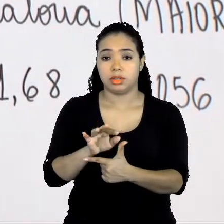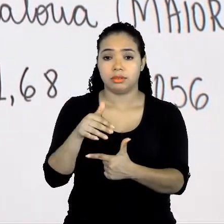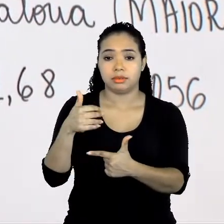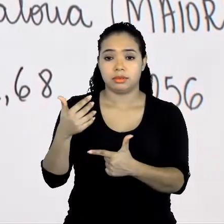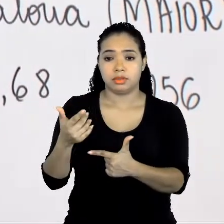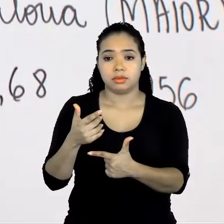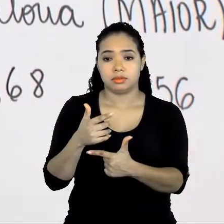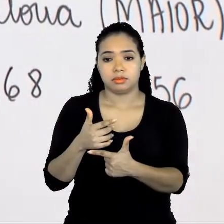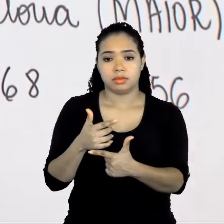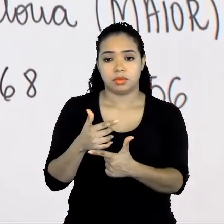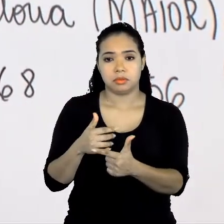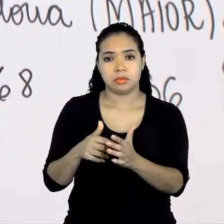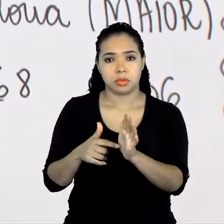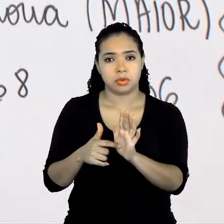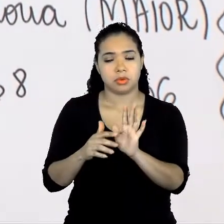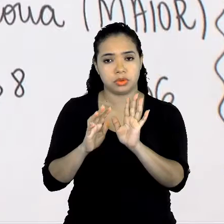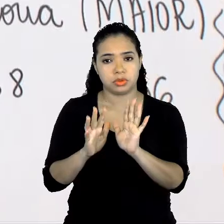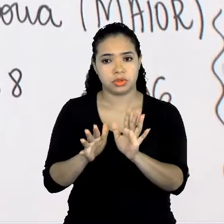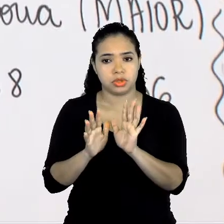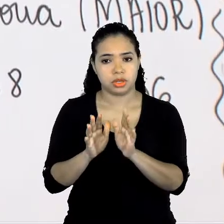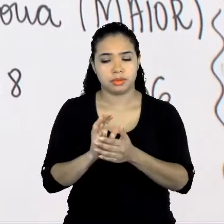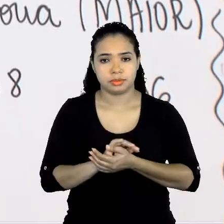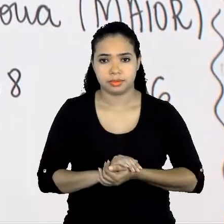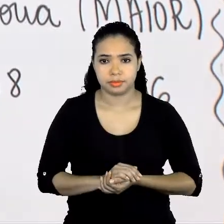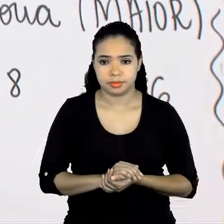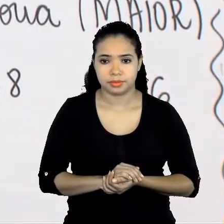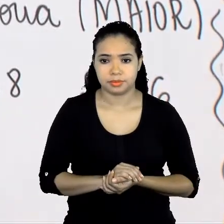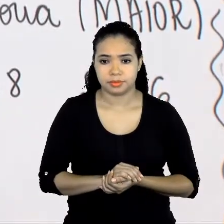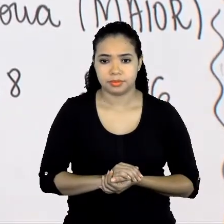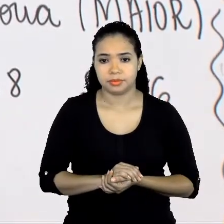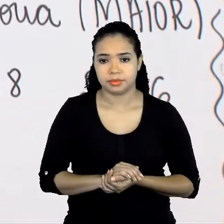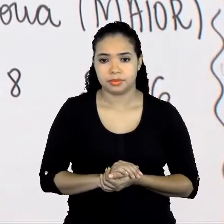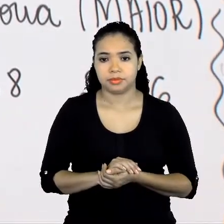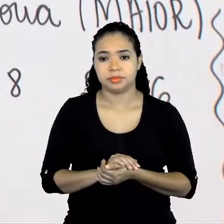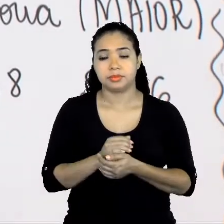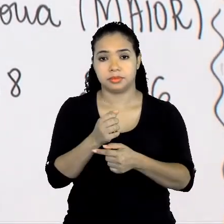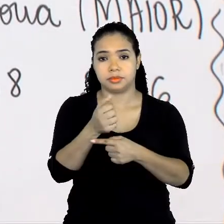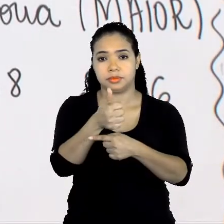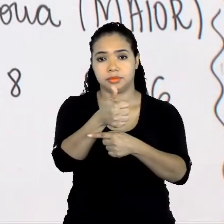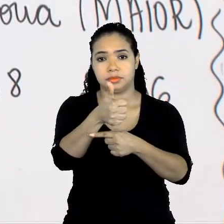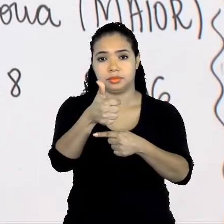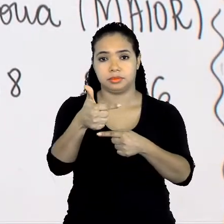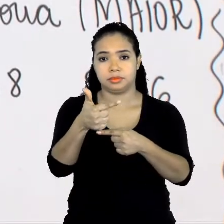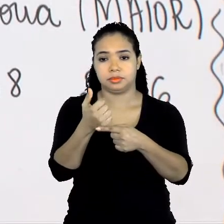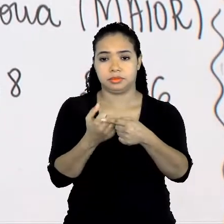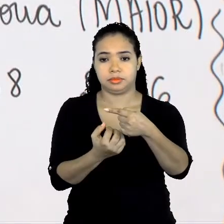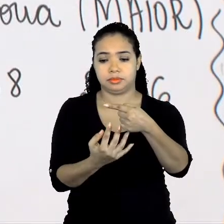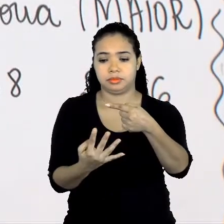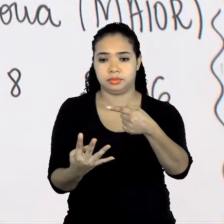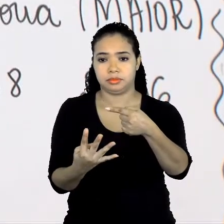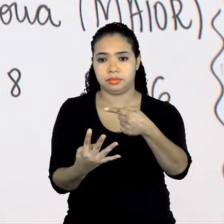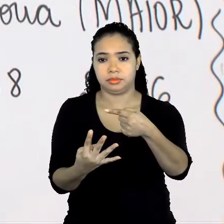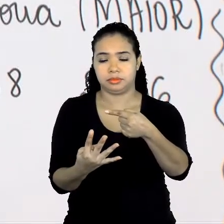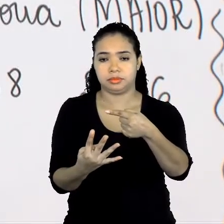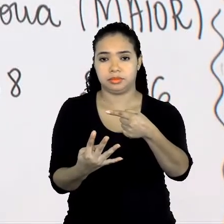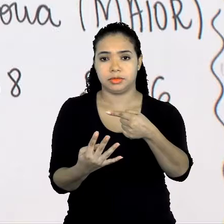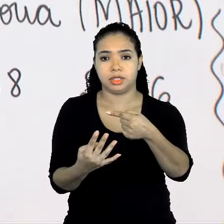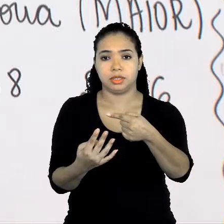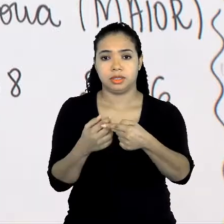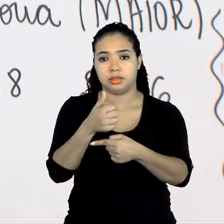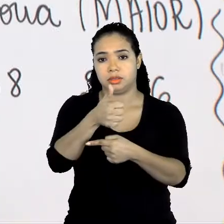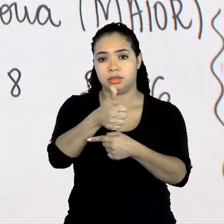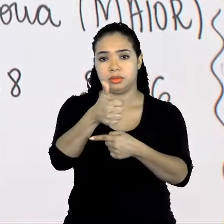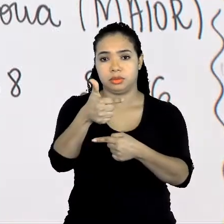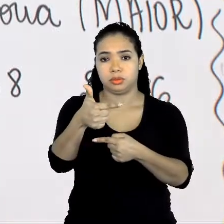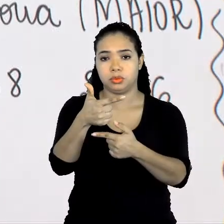fração aparente, nós já estudamos isso, que é a classificação das frações. Eu tenho aqui 12 quartos. Se eu divido